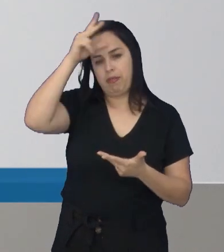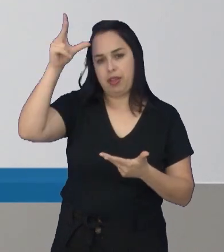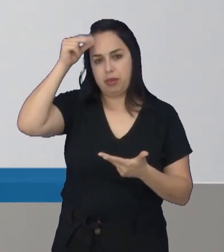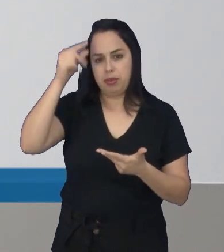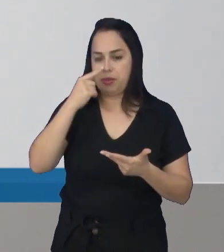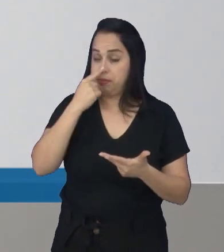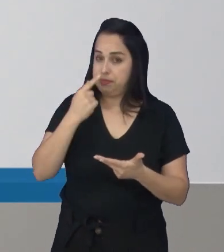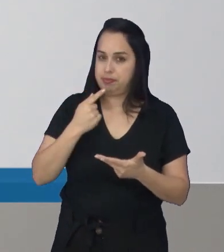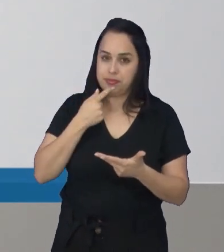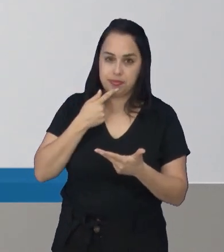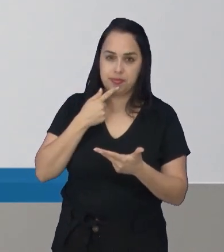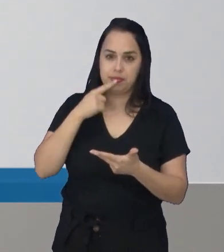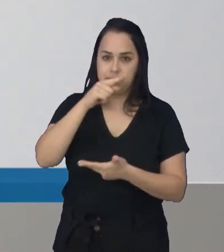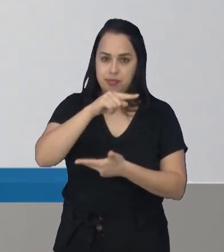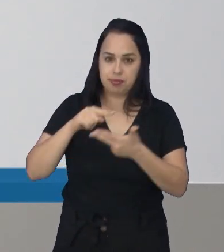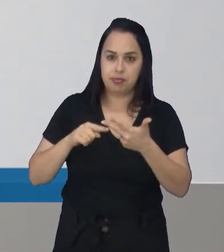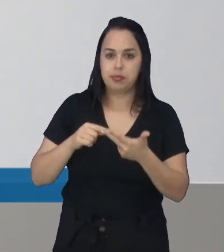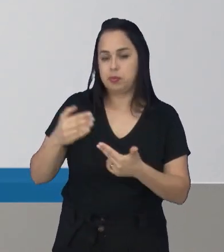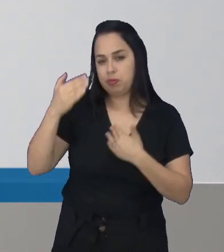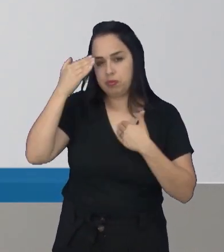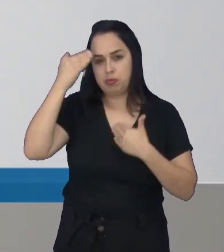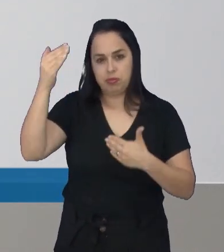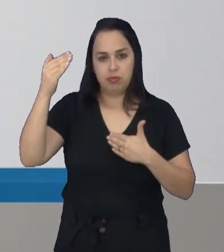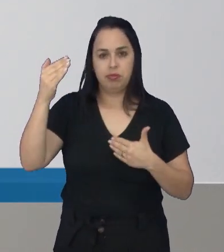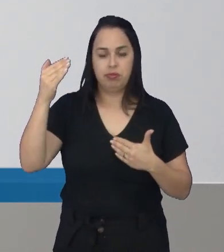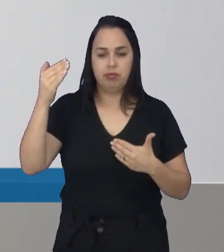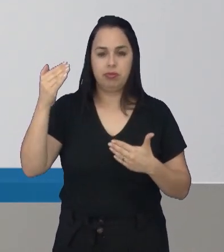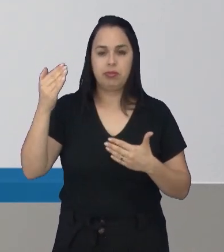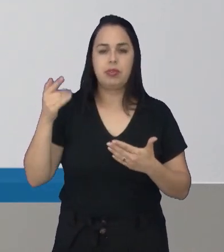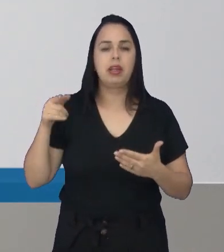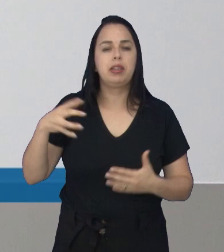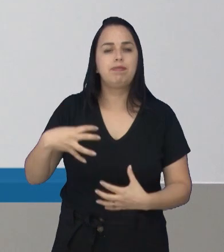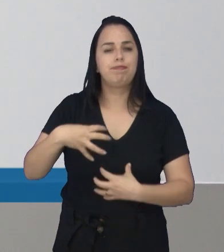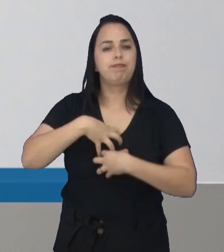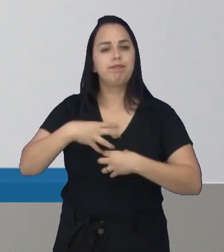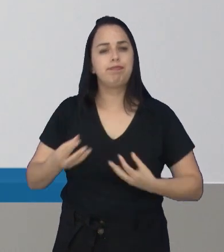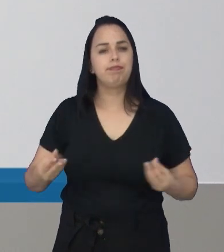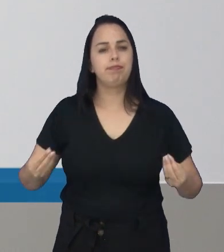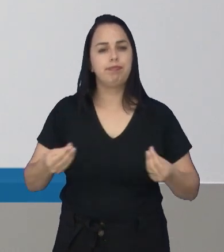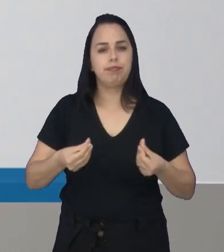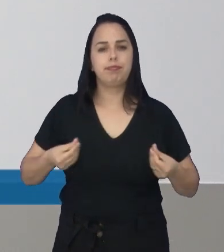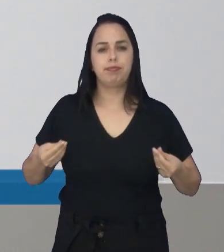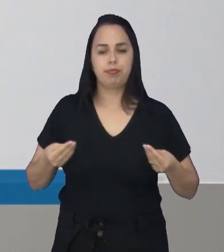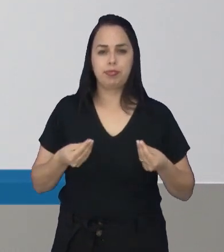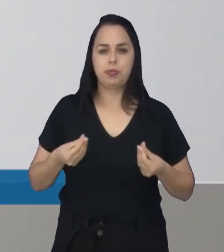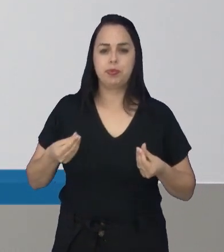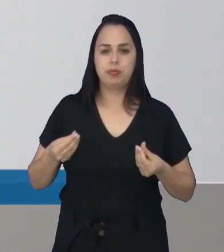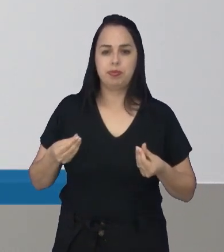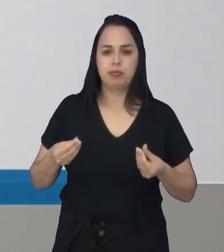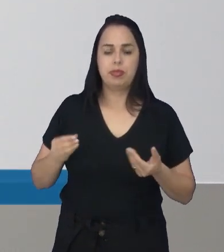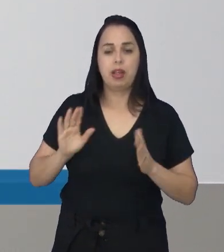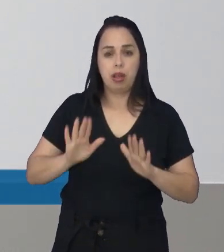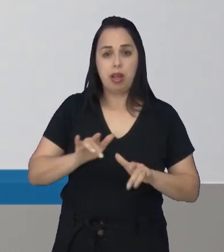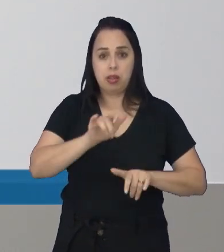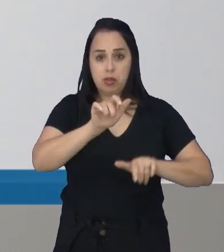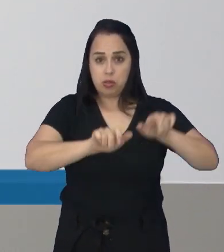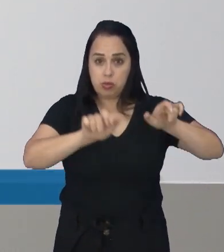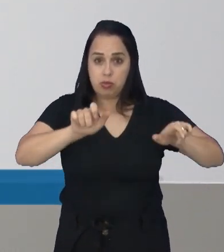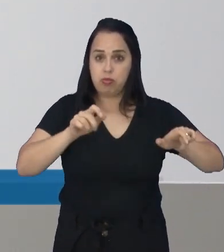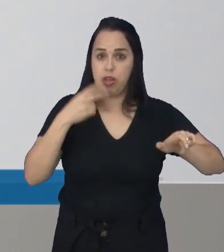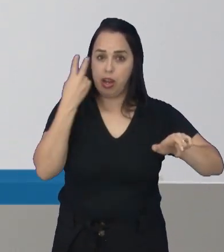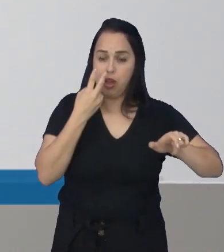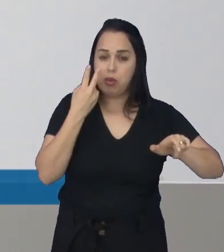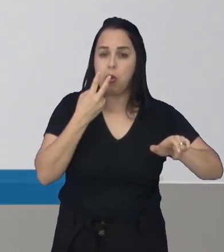em que né sensibilizou pela necessidade Muitas delas trazidas pelos vereadores